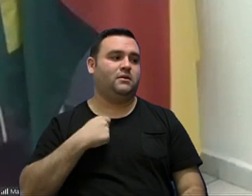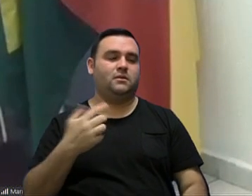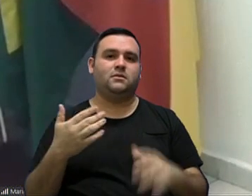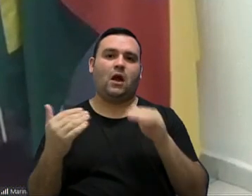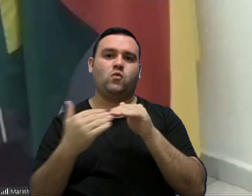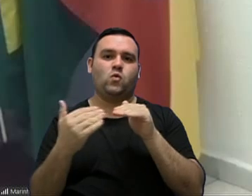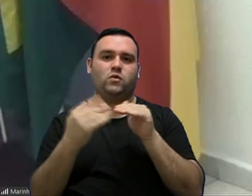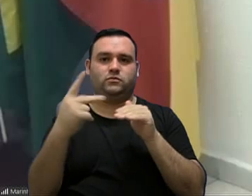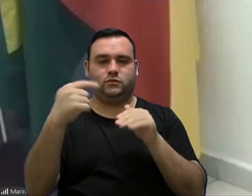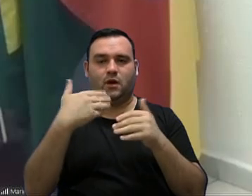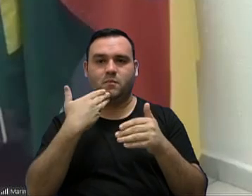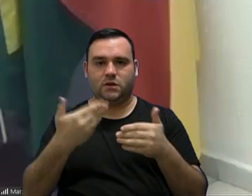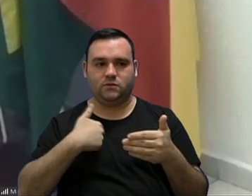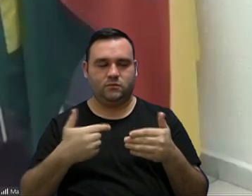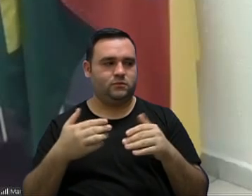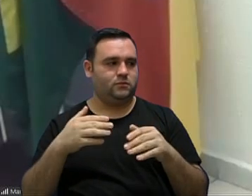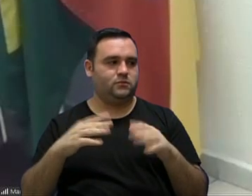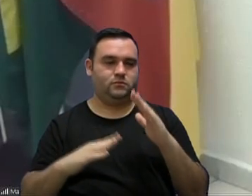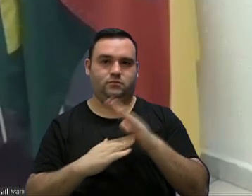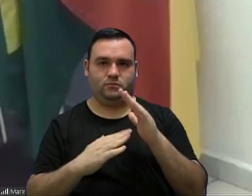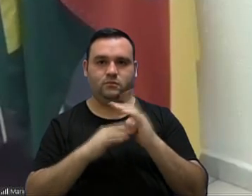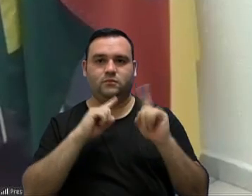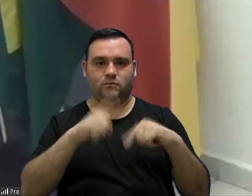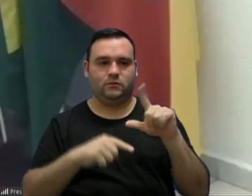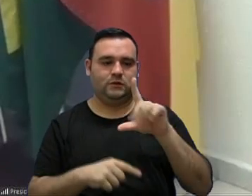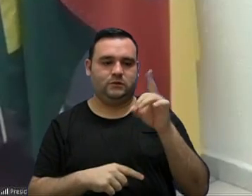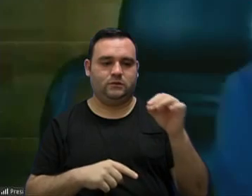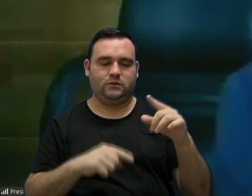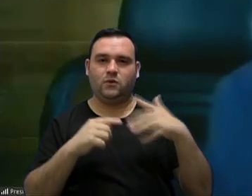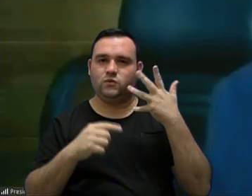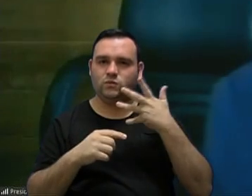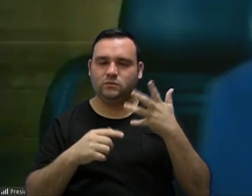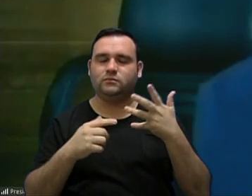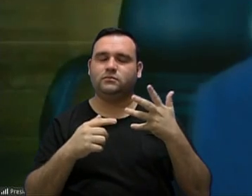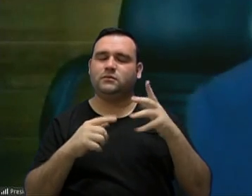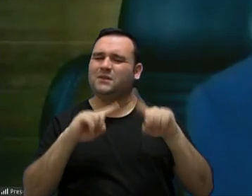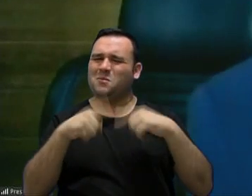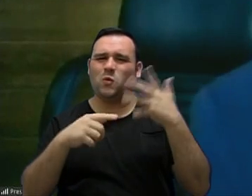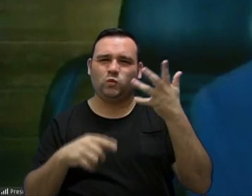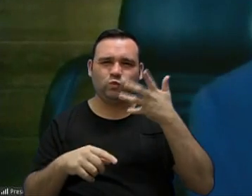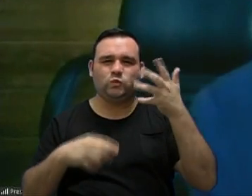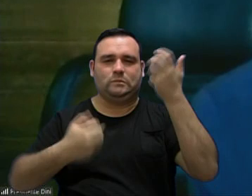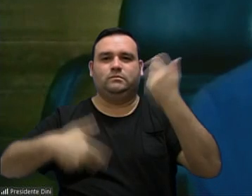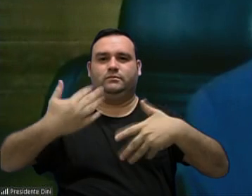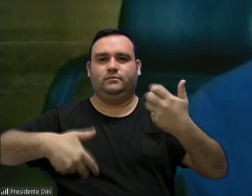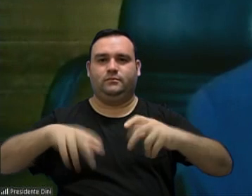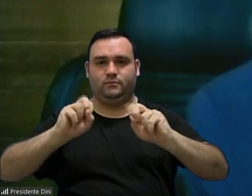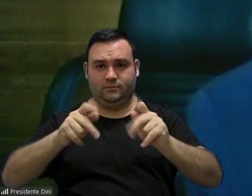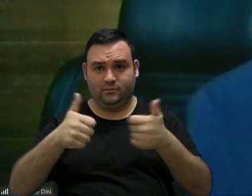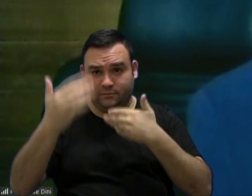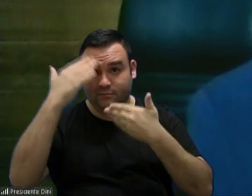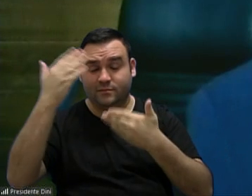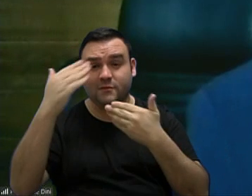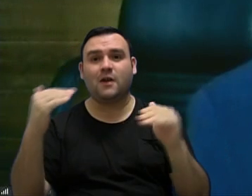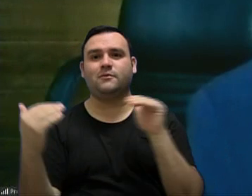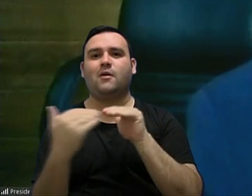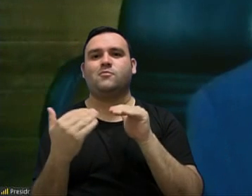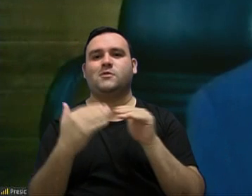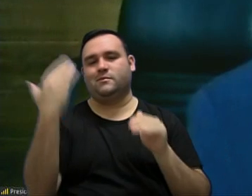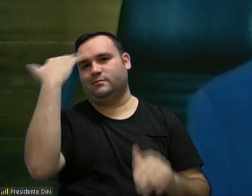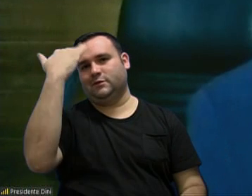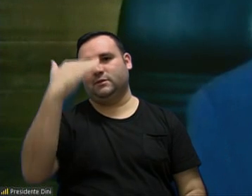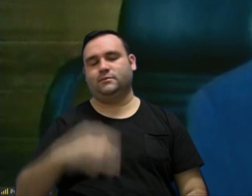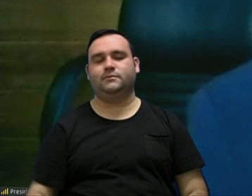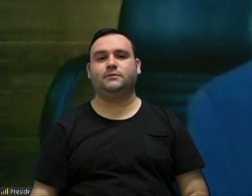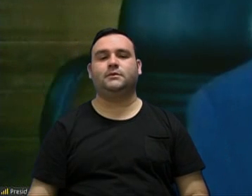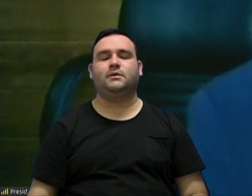a solicitação de Vossa Excelência. Vamos votar ele de ordem. Com a palavra. Perfeito. Então, tá. Perfeito. Obrigado pela compreensão,